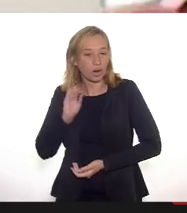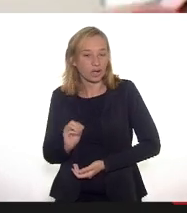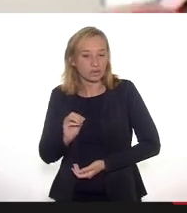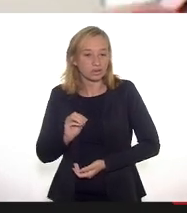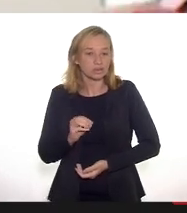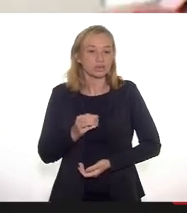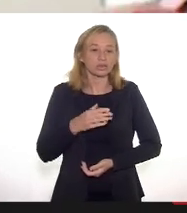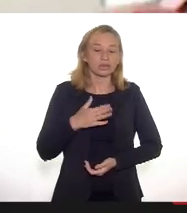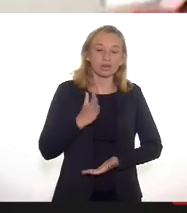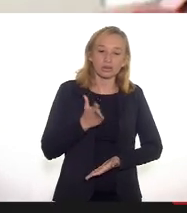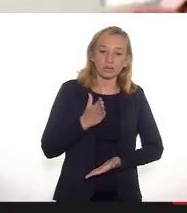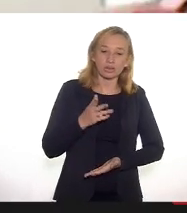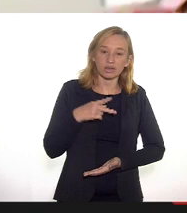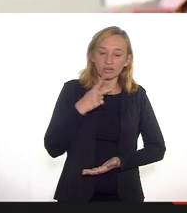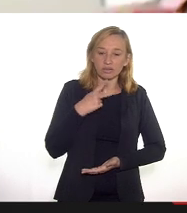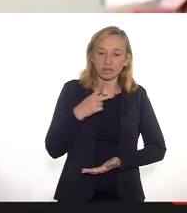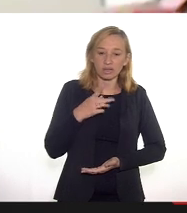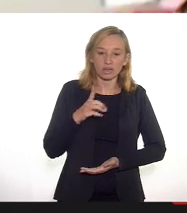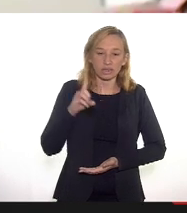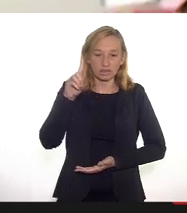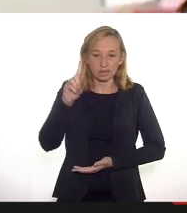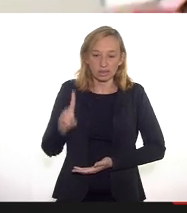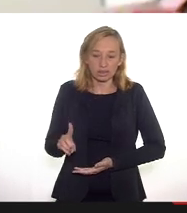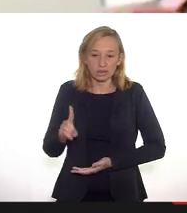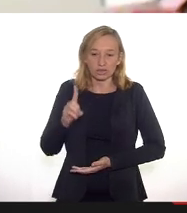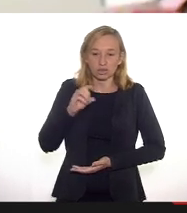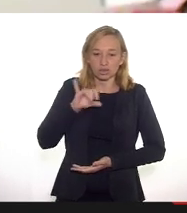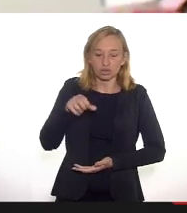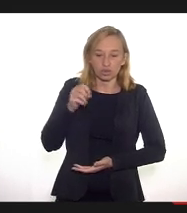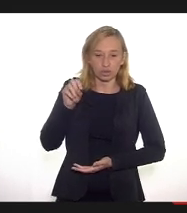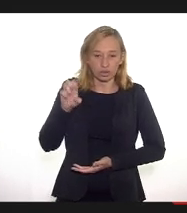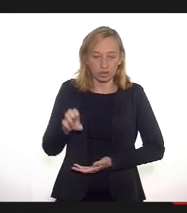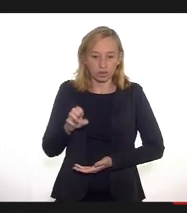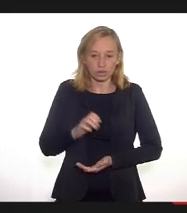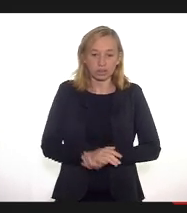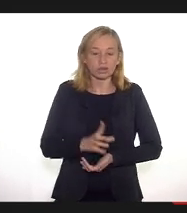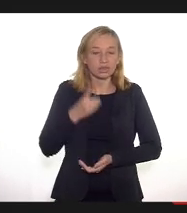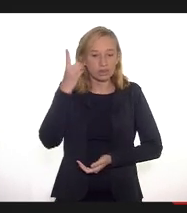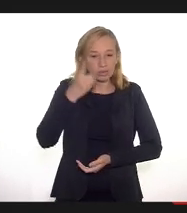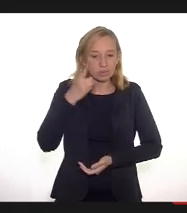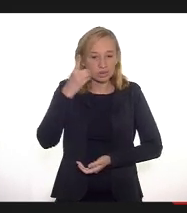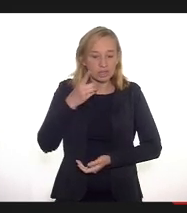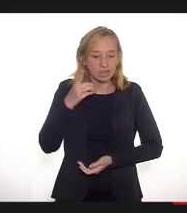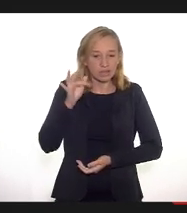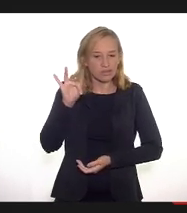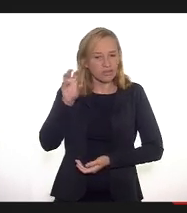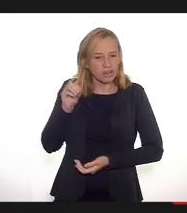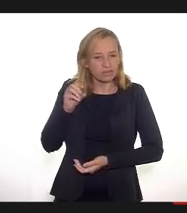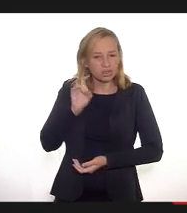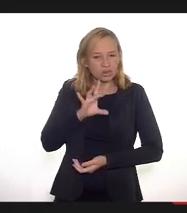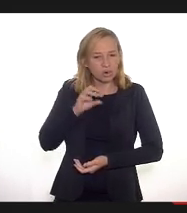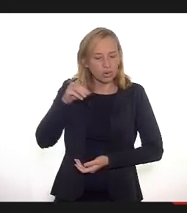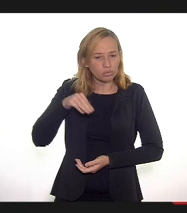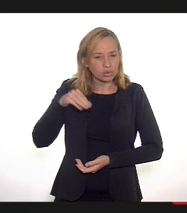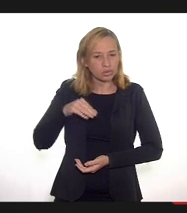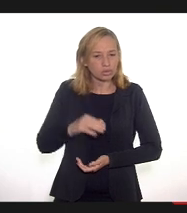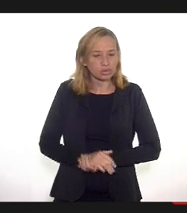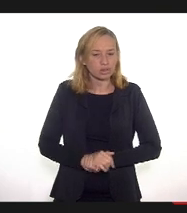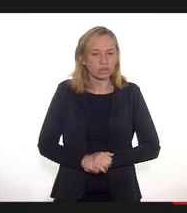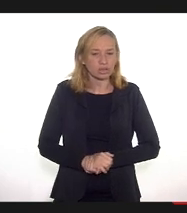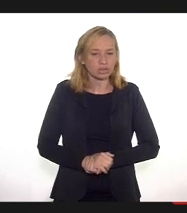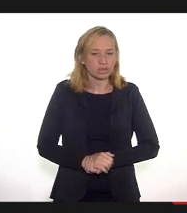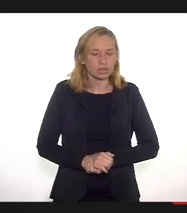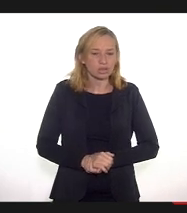a palavra agora a diretora Cláudia Marques. O deputado Serafini, só um minuto, que o Sindipefaetec